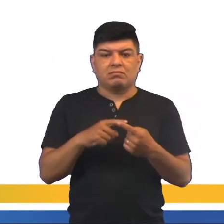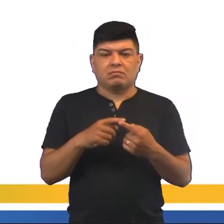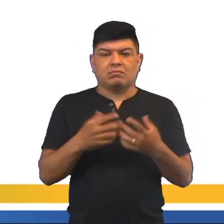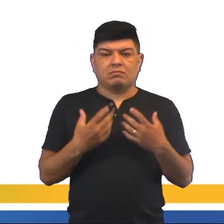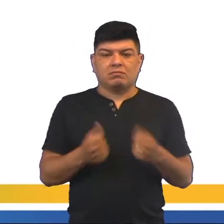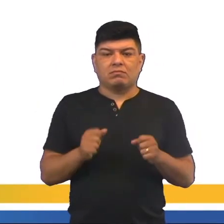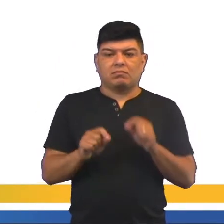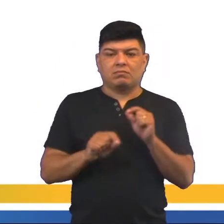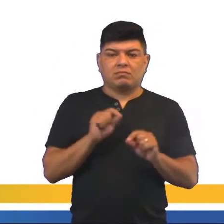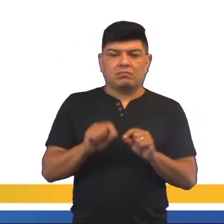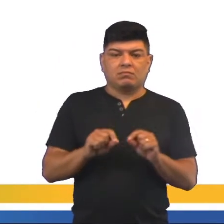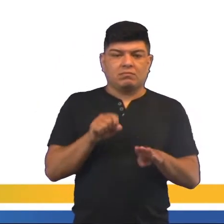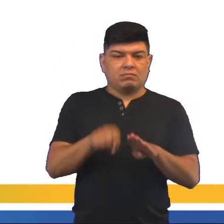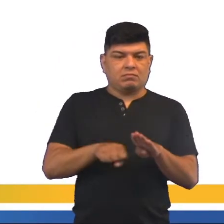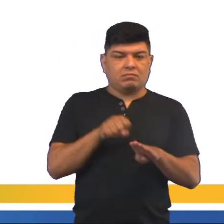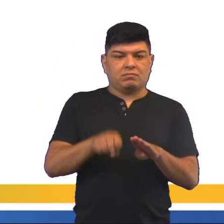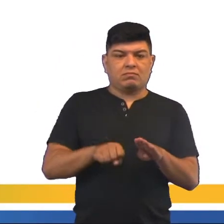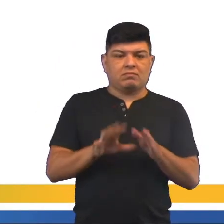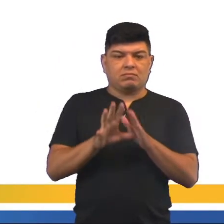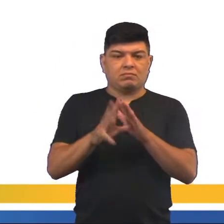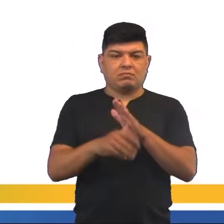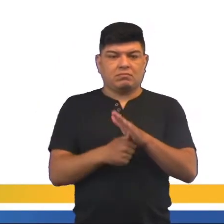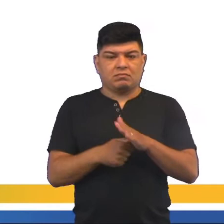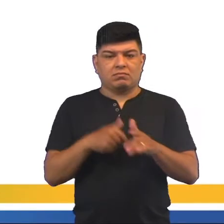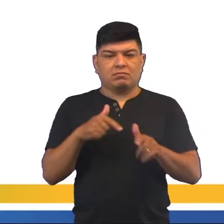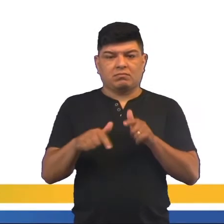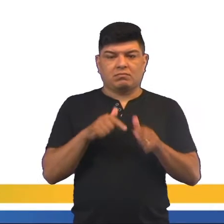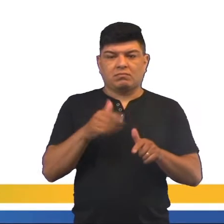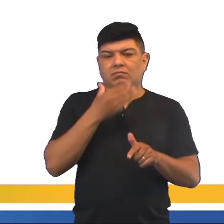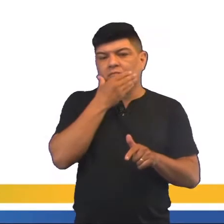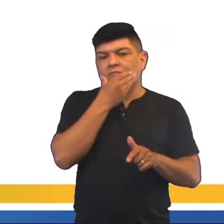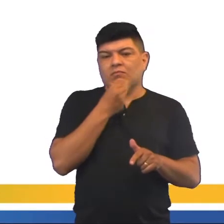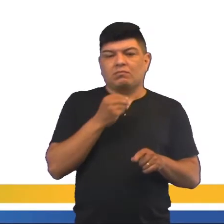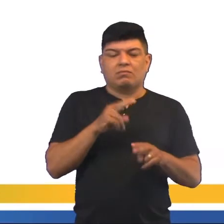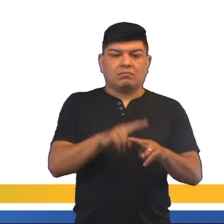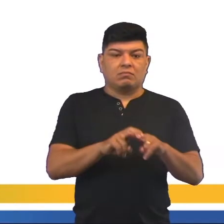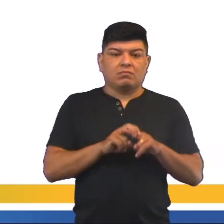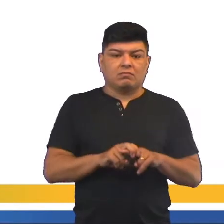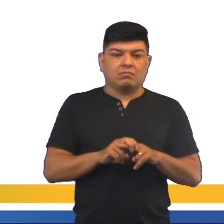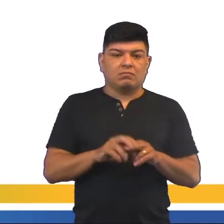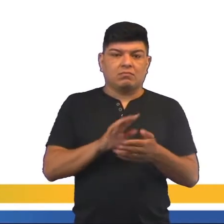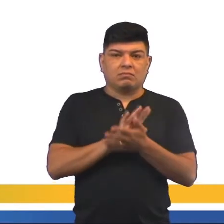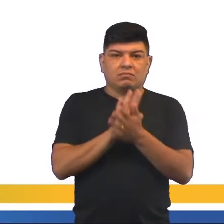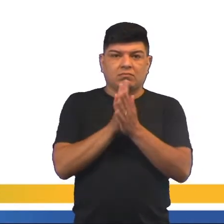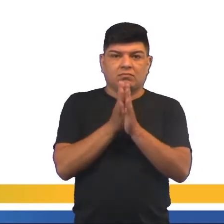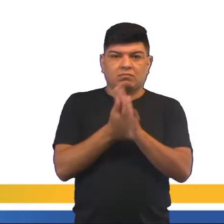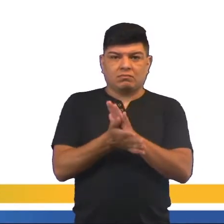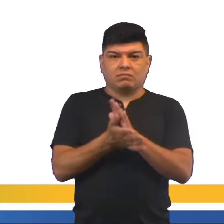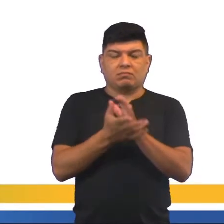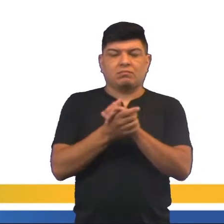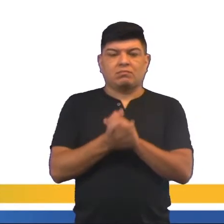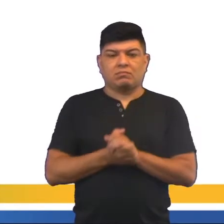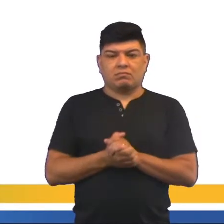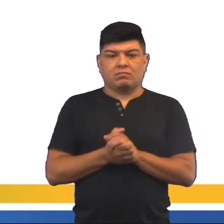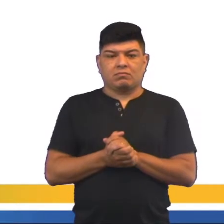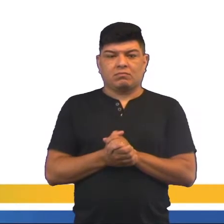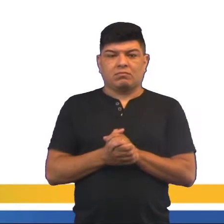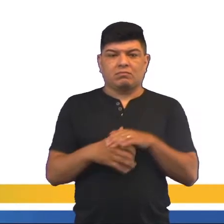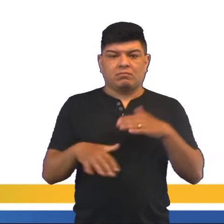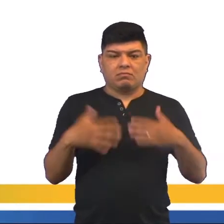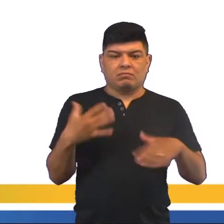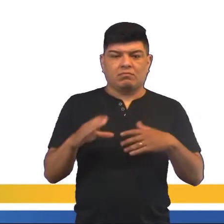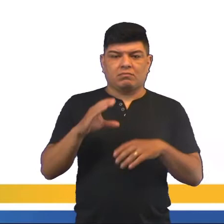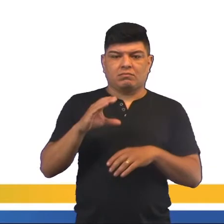do ludismo afirmavam que as máquinas estavam roubando os empregos dos homens e, portanto, elas deveriam ser destruídas.